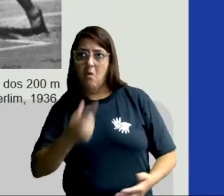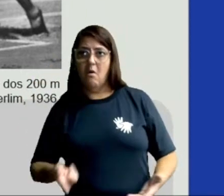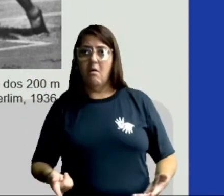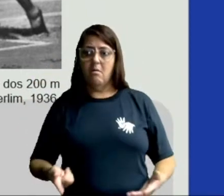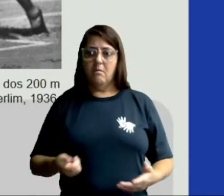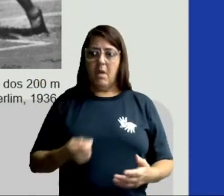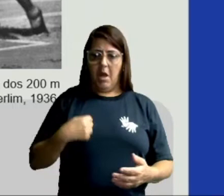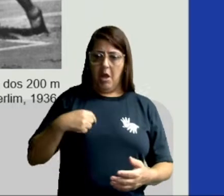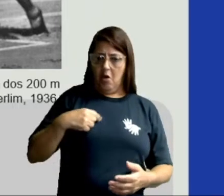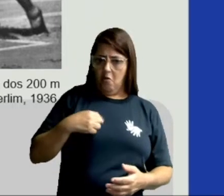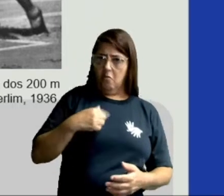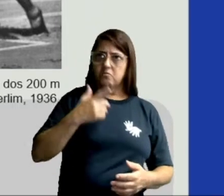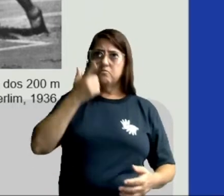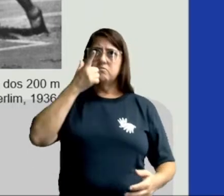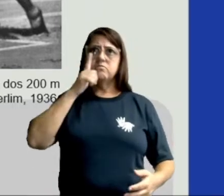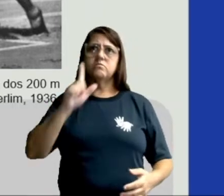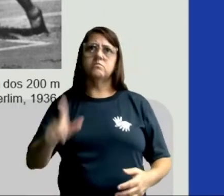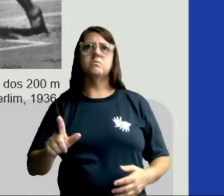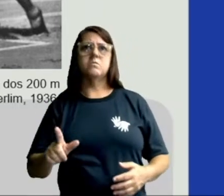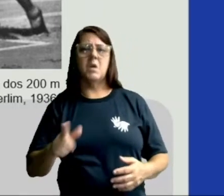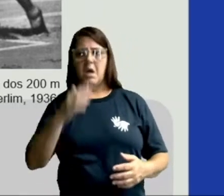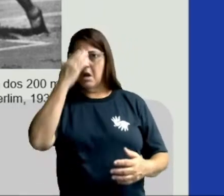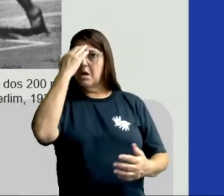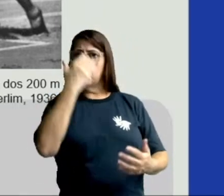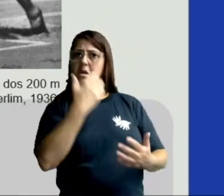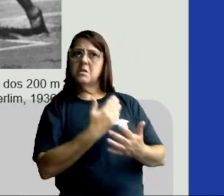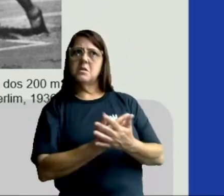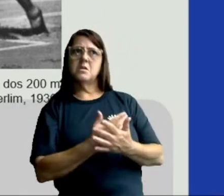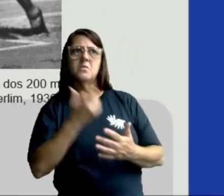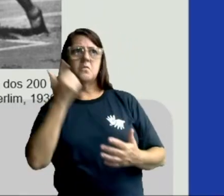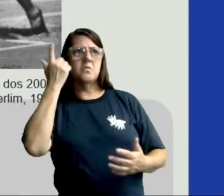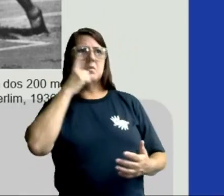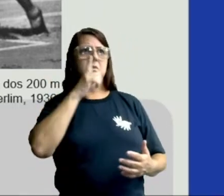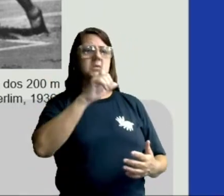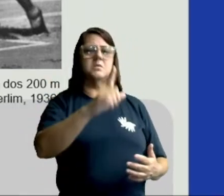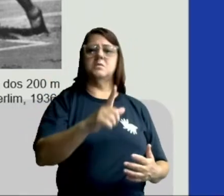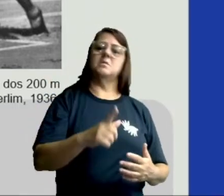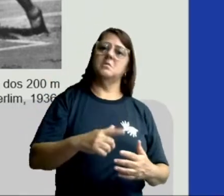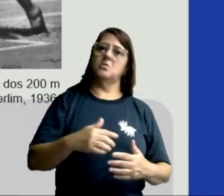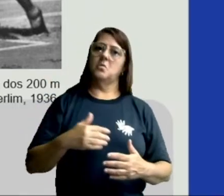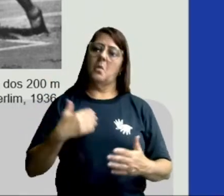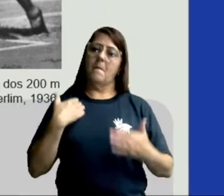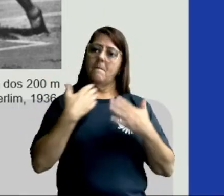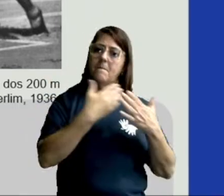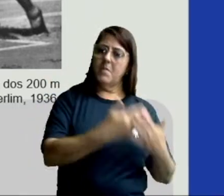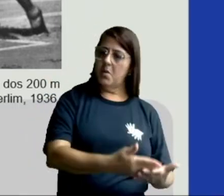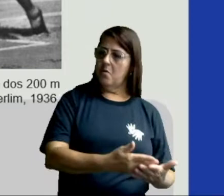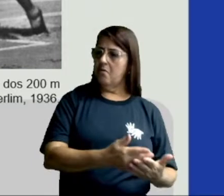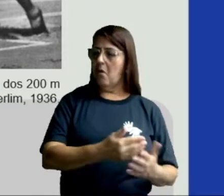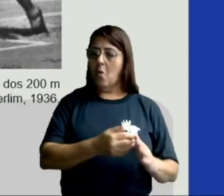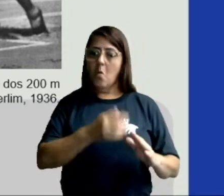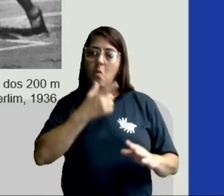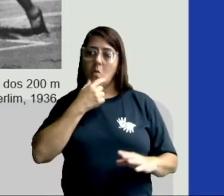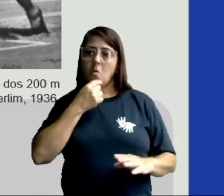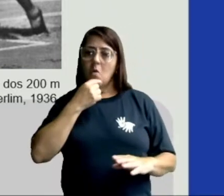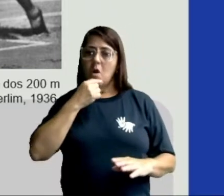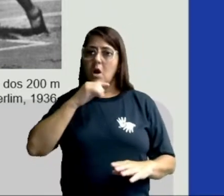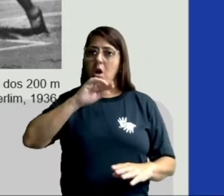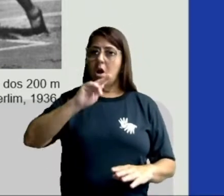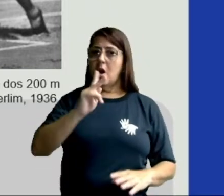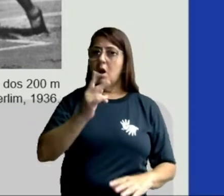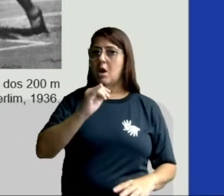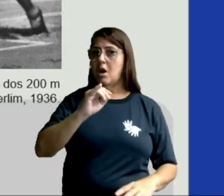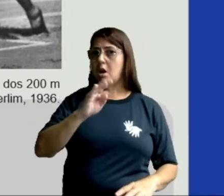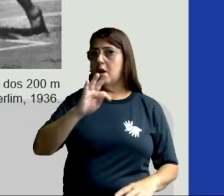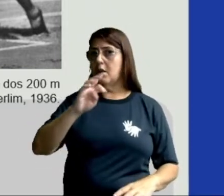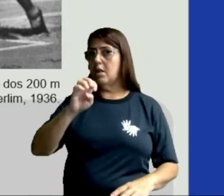superioridade ariana, mais os negros americanos acabam vencendo provas. Hitler retira-se do estúdio, que